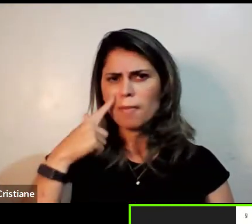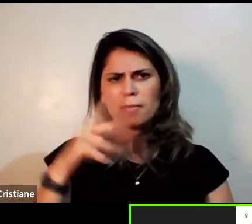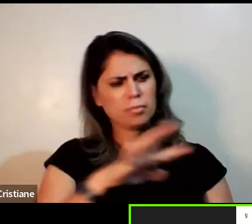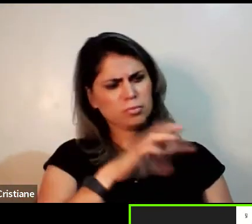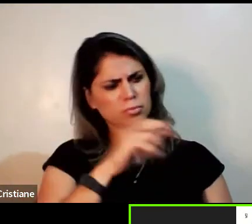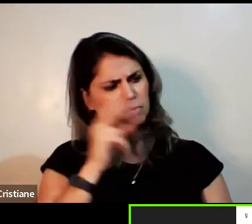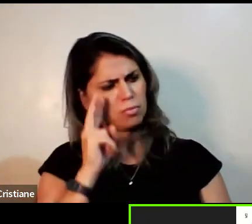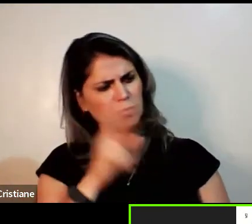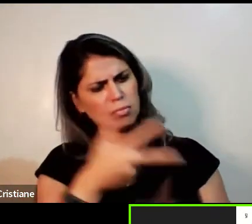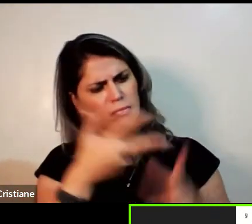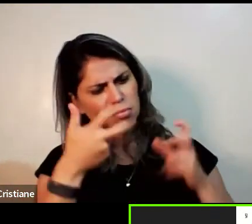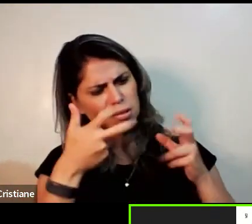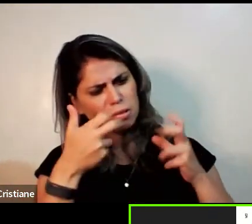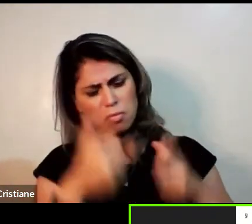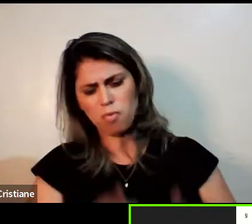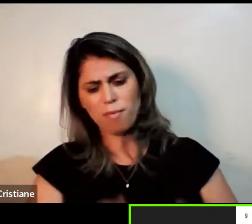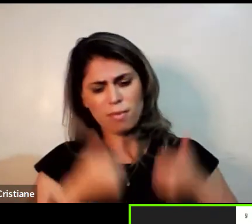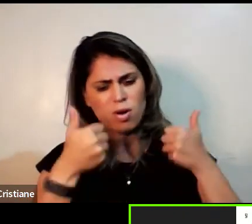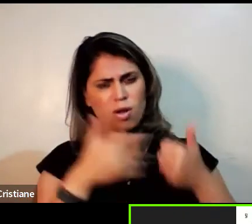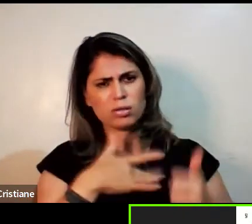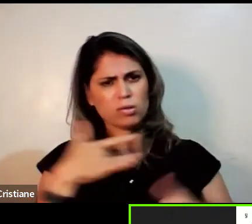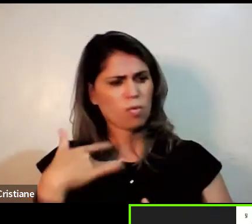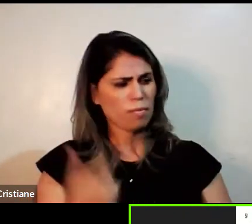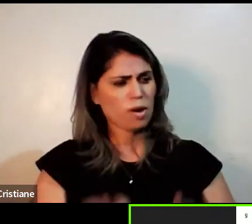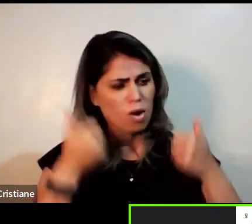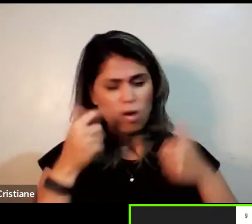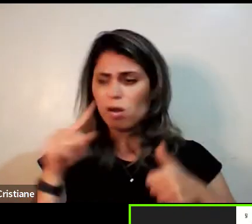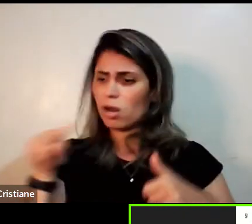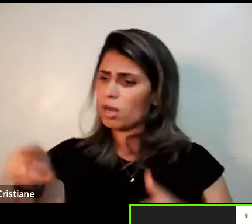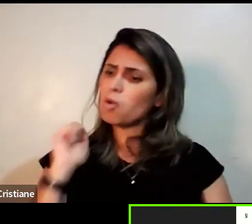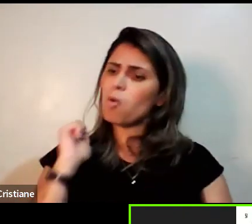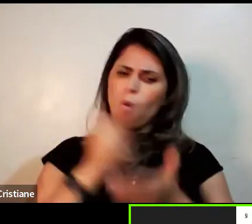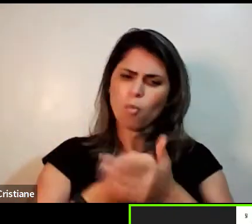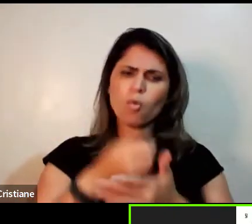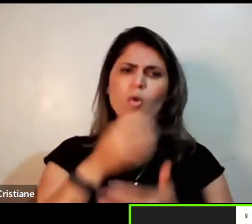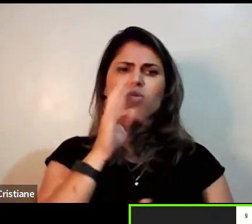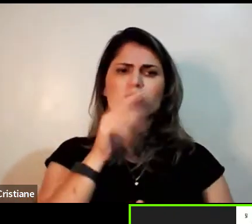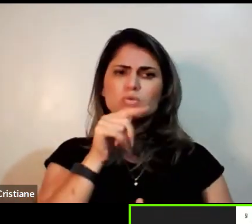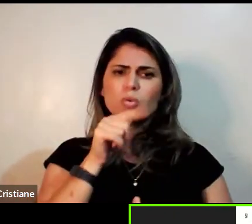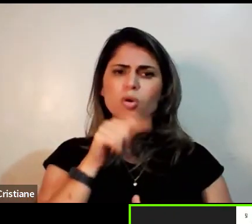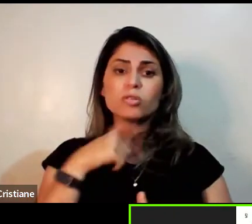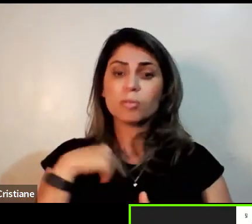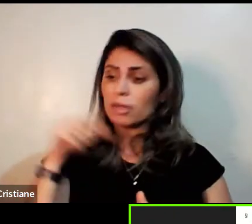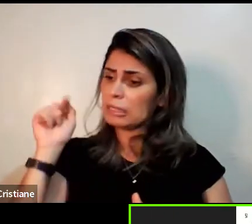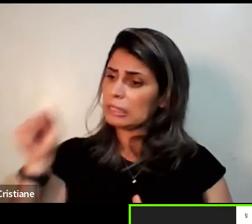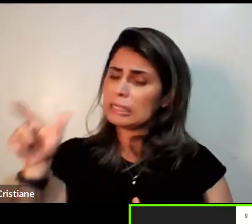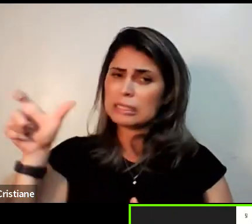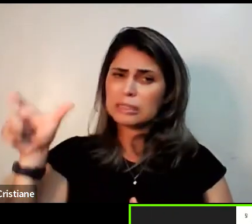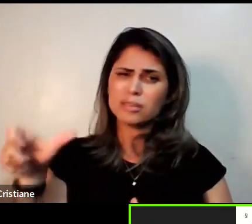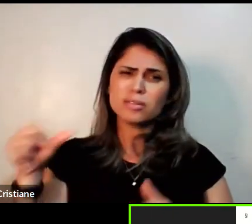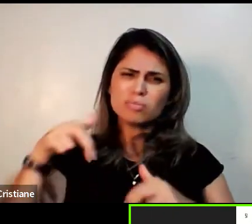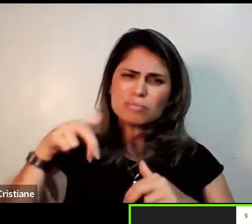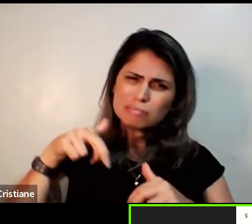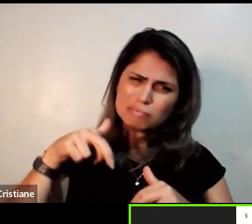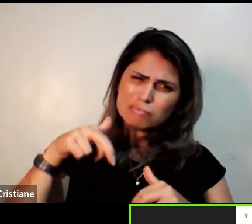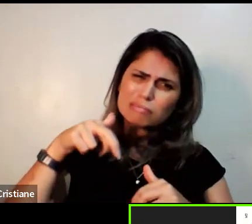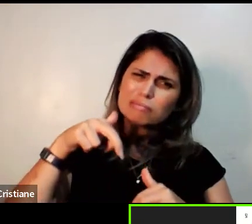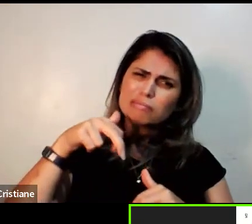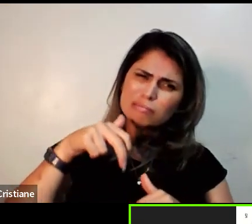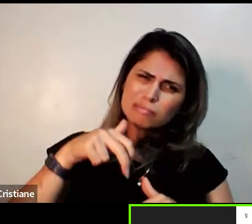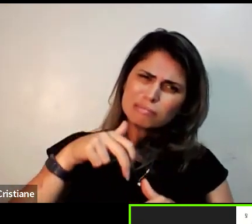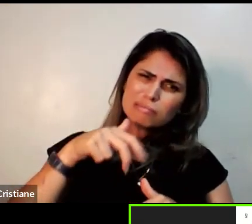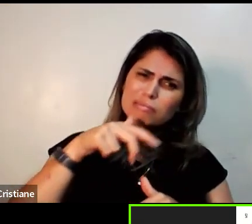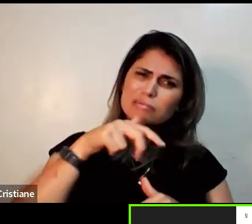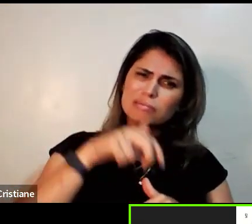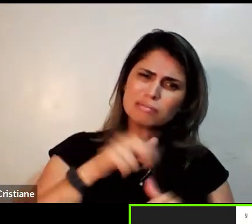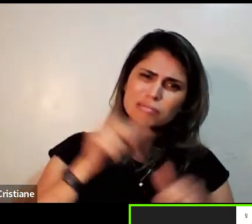se locomover, e ele estava sentindo muitas dores, com dificuldade de andar, a outra perna estava fraca,